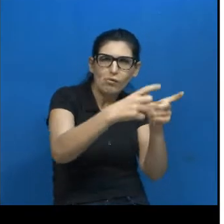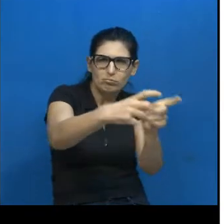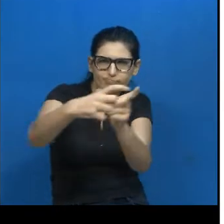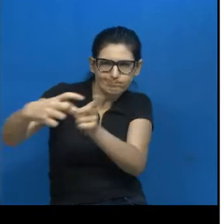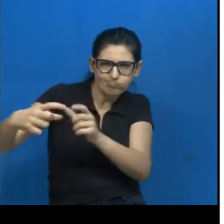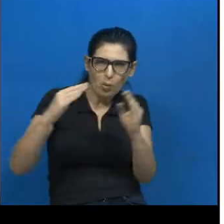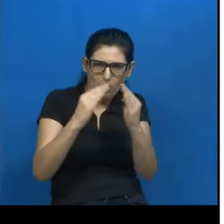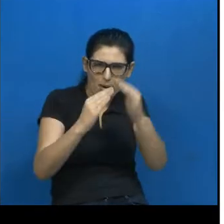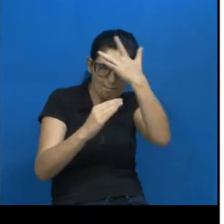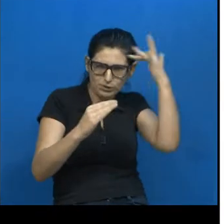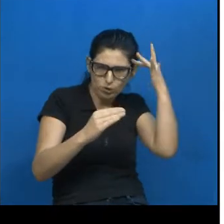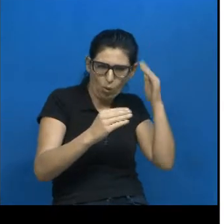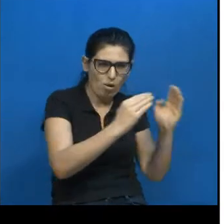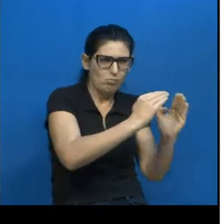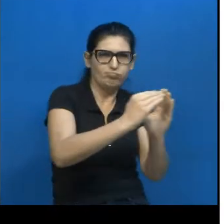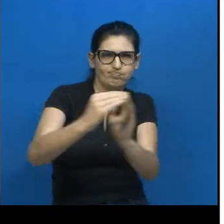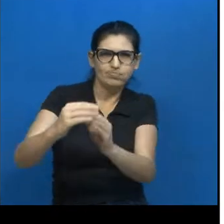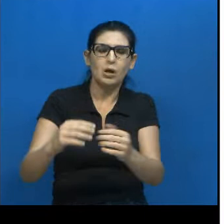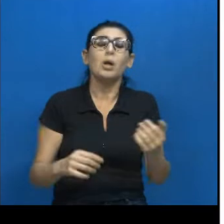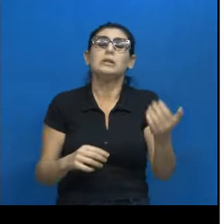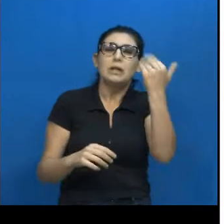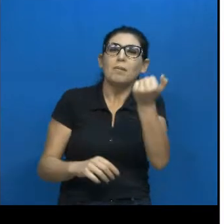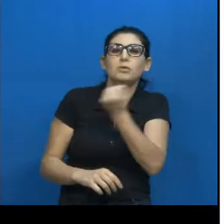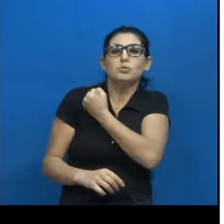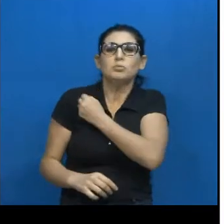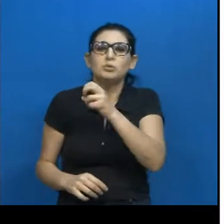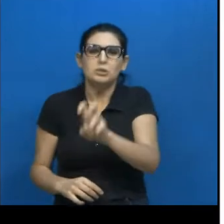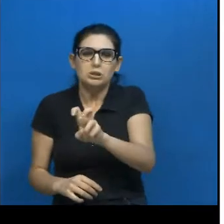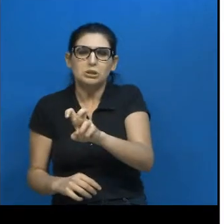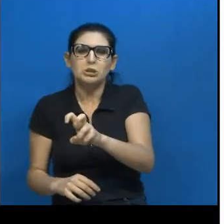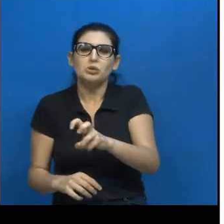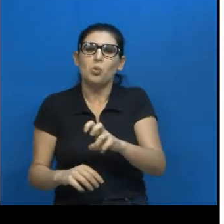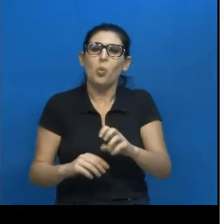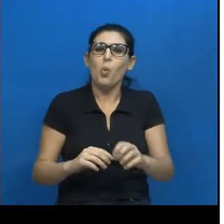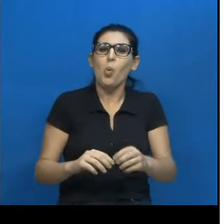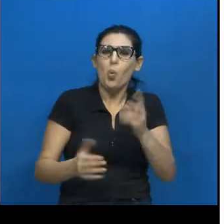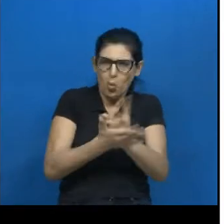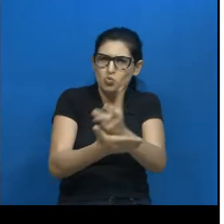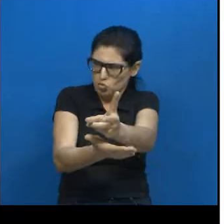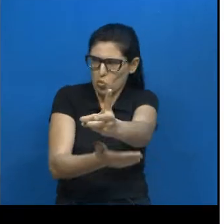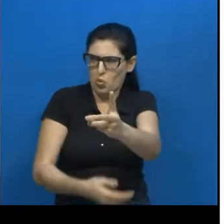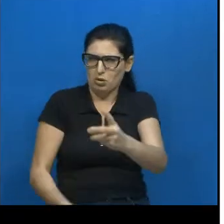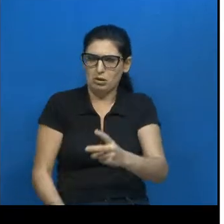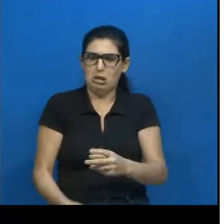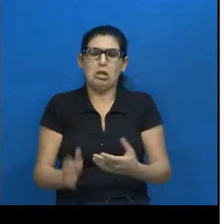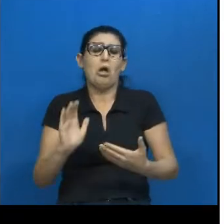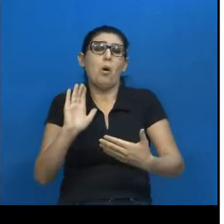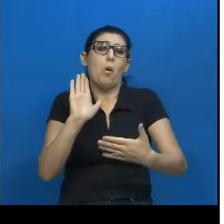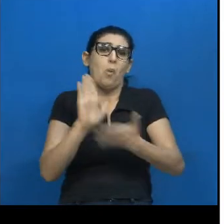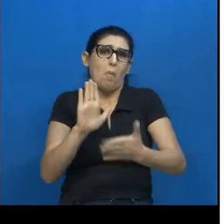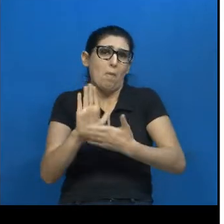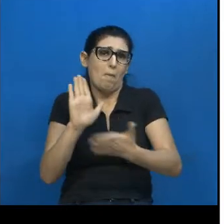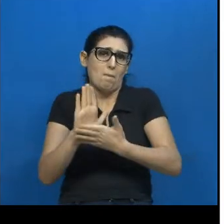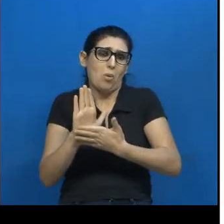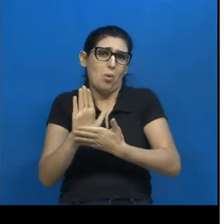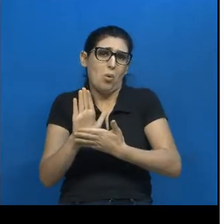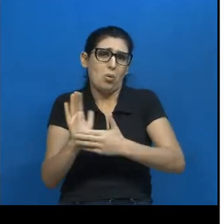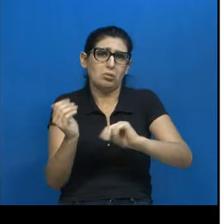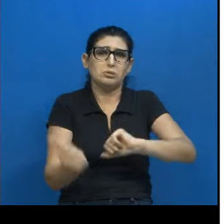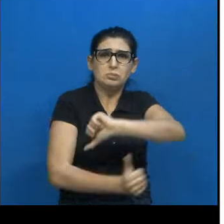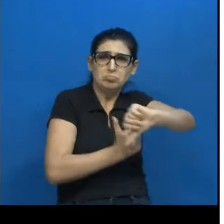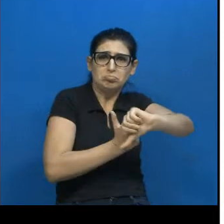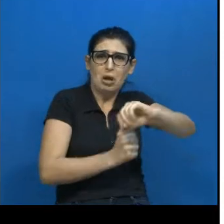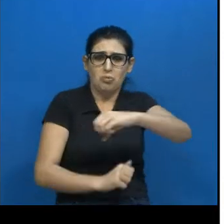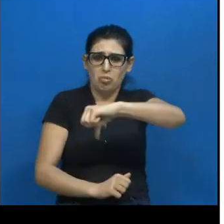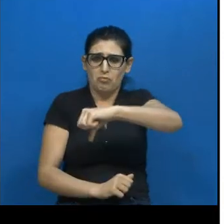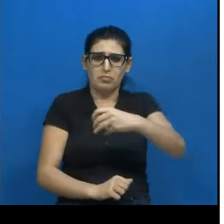Daí, junto com a linha 5 da Cidade de Salvador existente, que será mantida, a proposta é implantar a linha